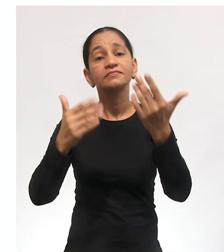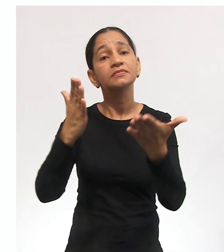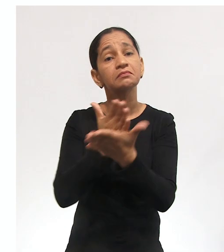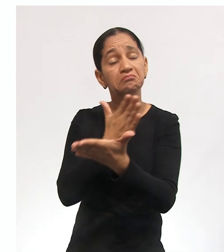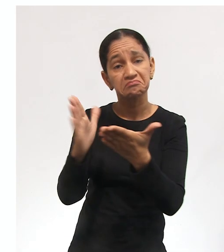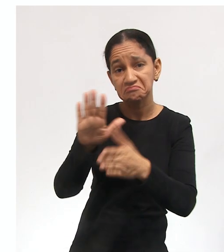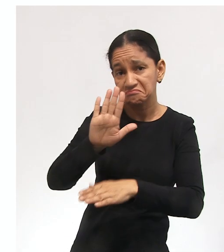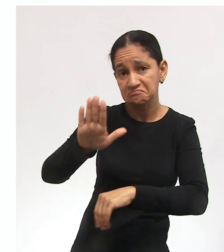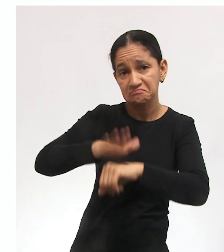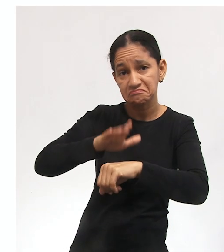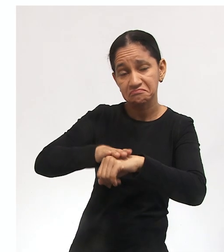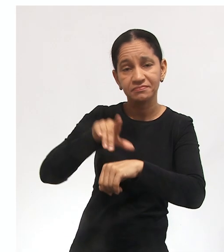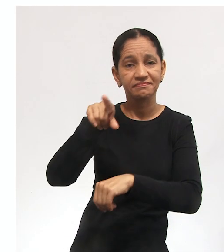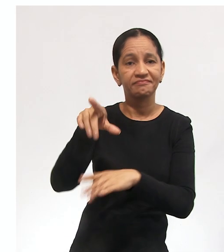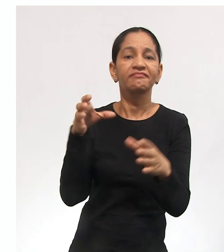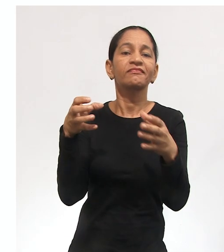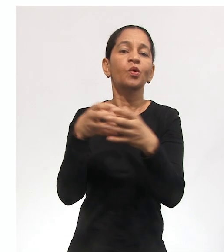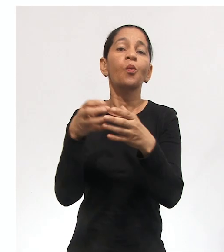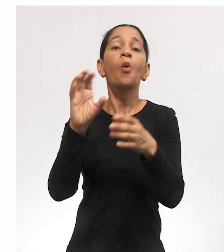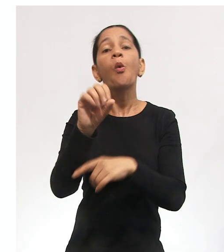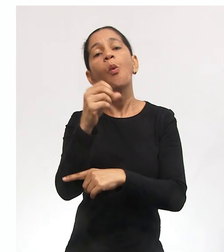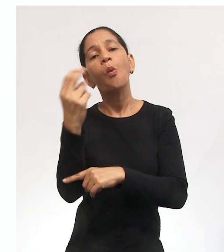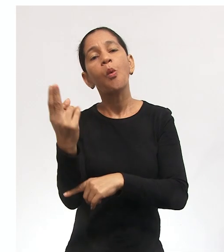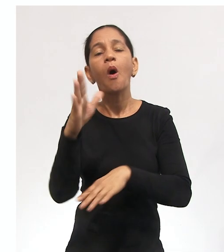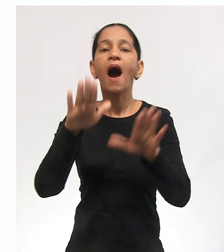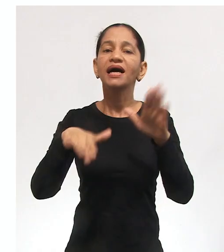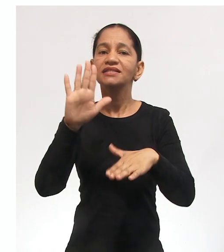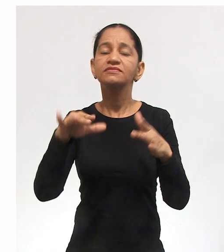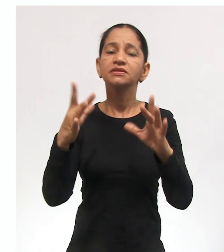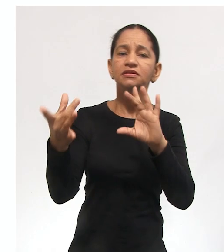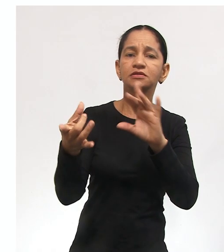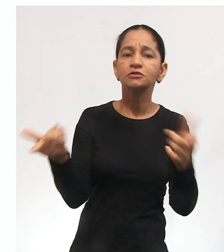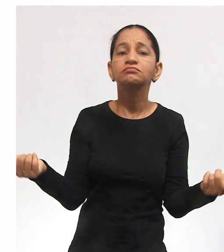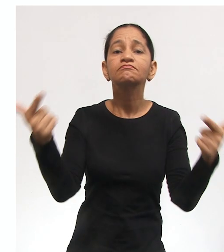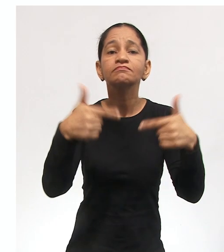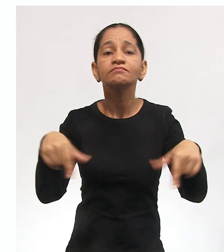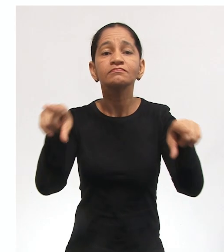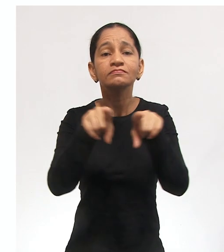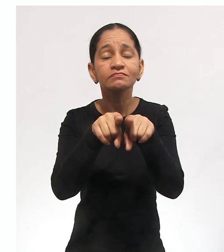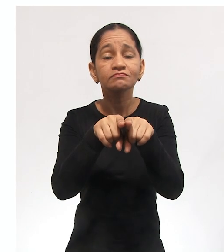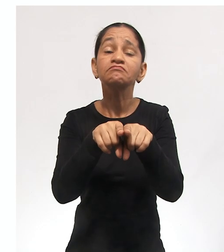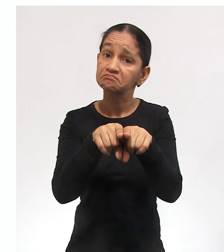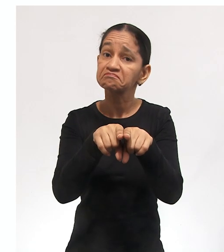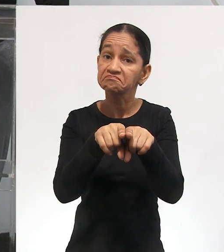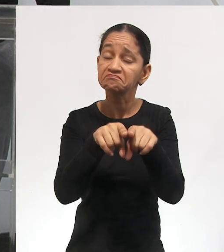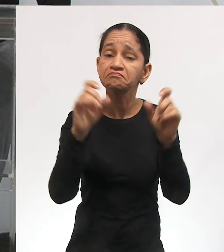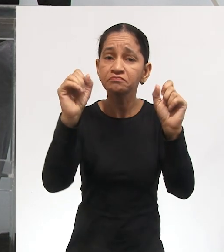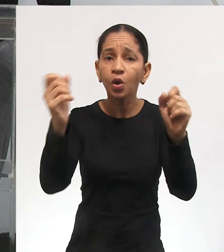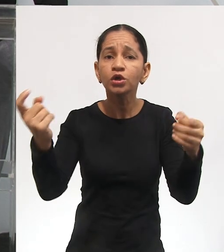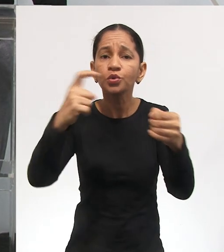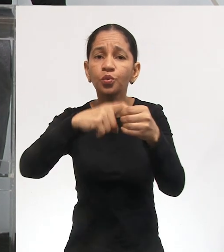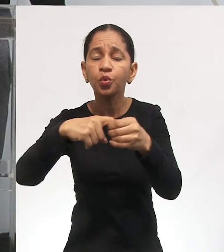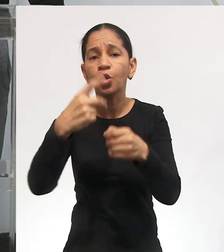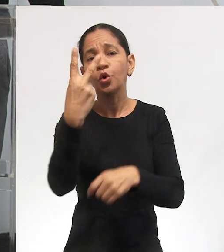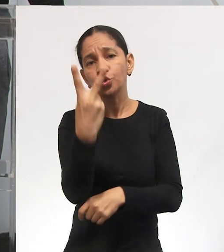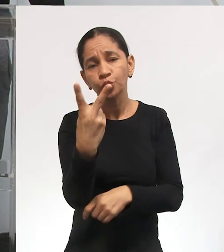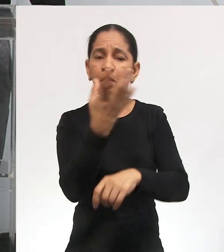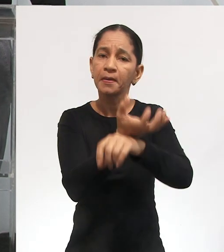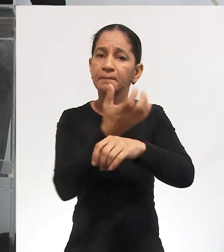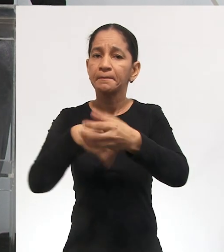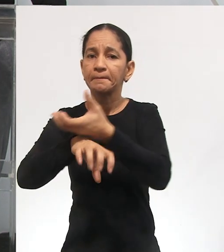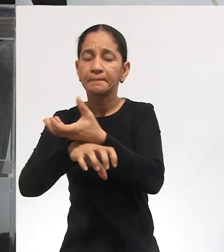subordinação entre elas, ou quando a gente tem alguma cooperação dentro desse grupo. Vamos pensar, por